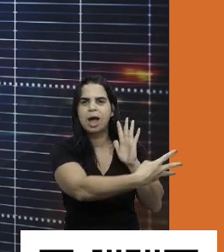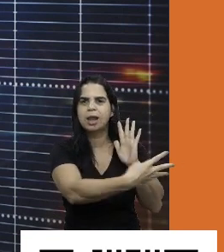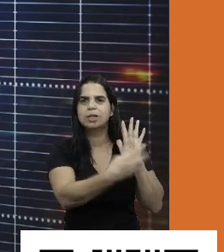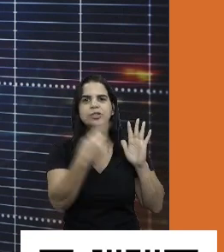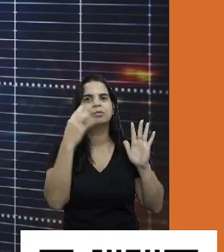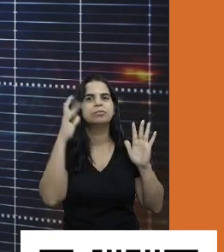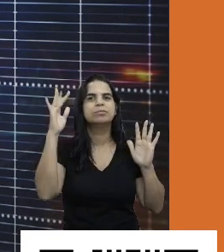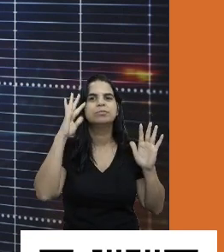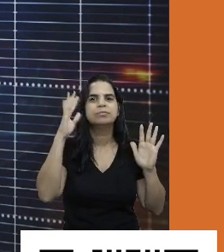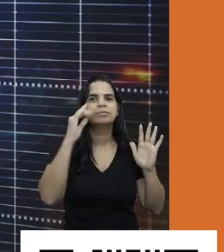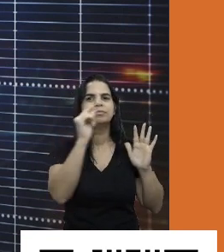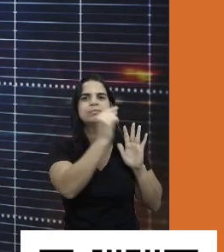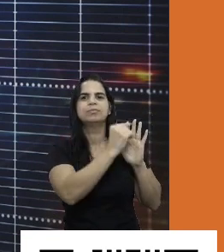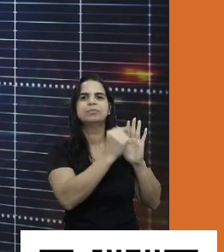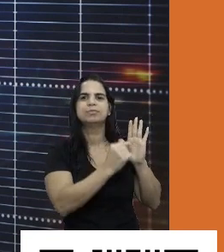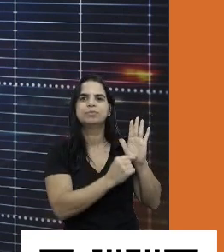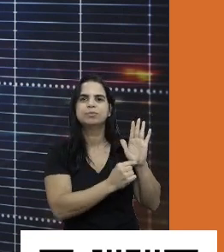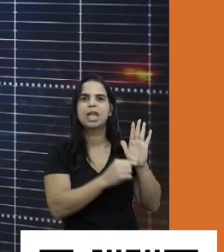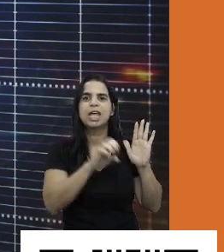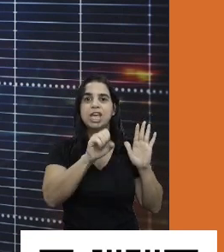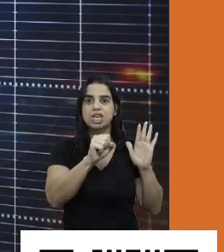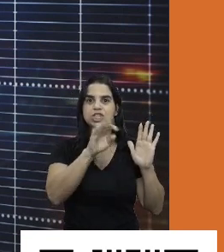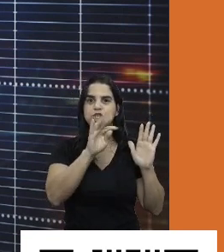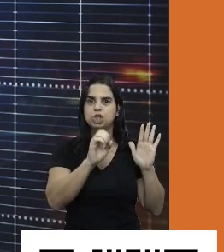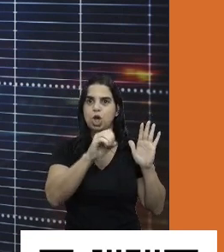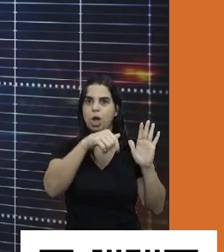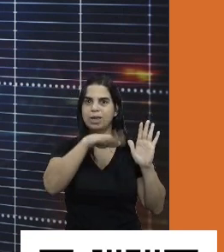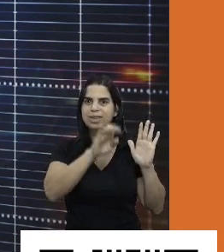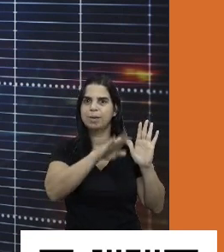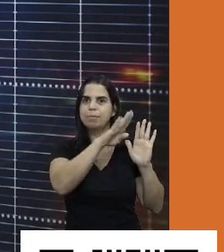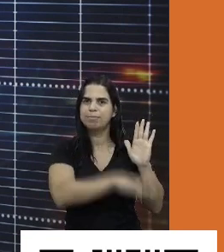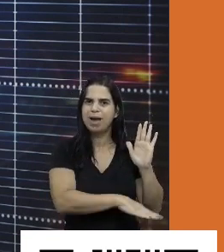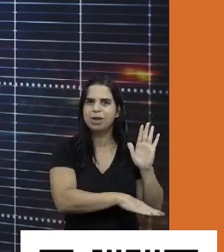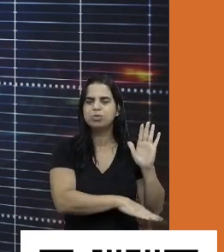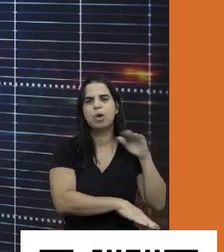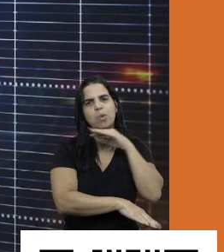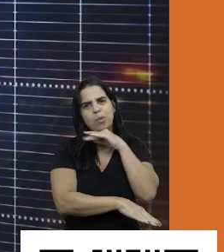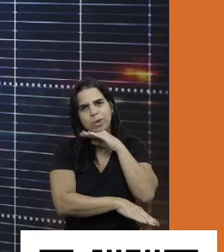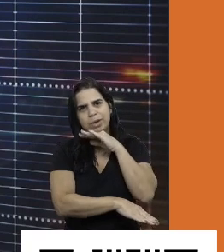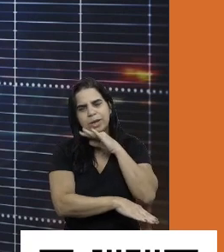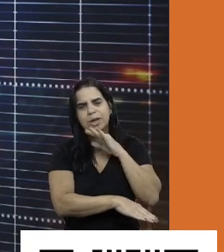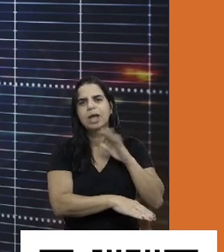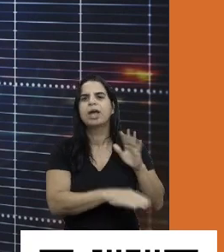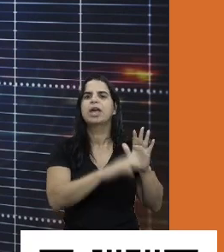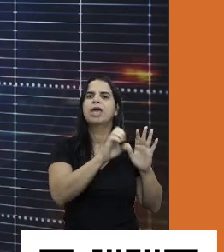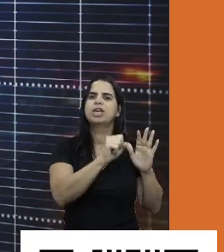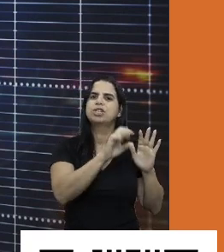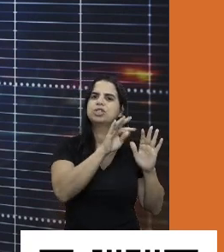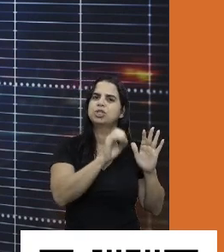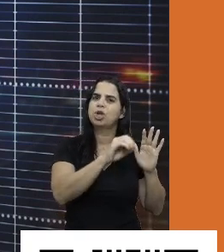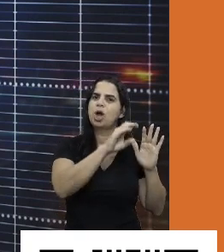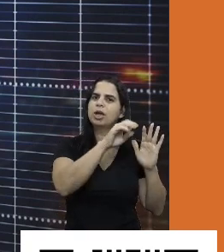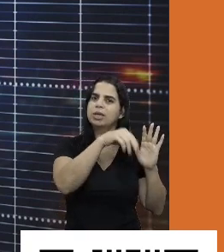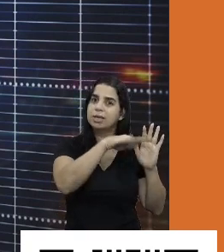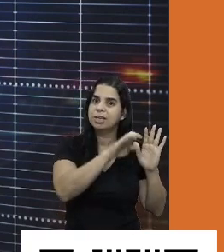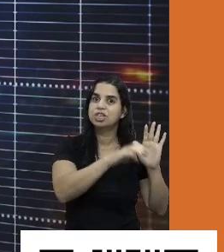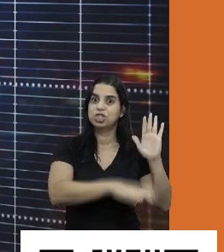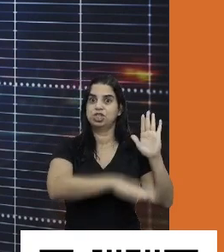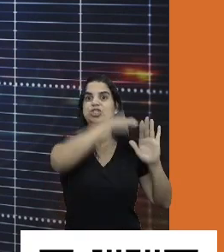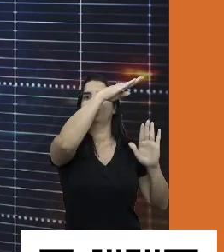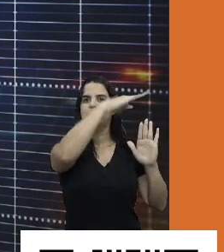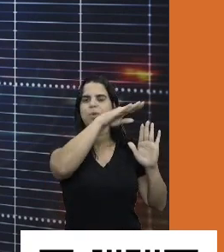assertividade no estoque então stock muito baixo é ruim estoque muito cheio é ruim então aí a ela consegue prever